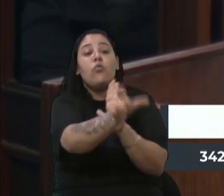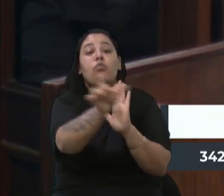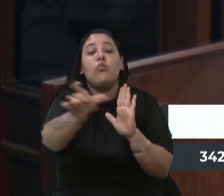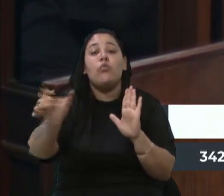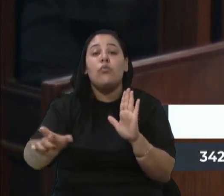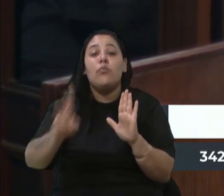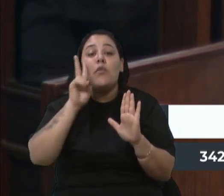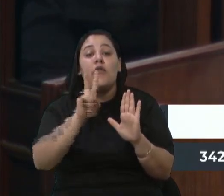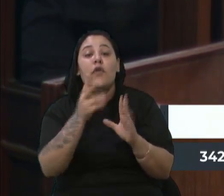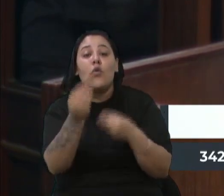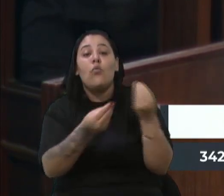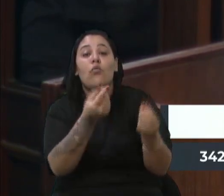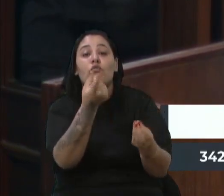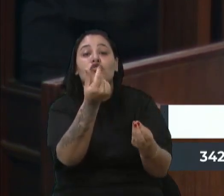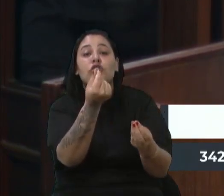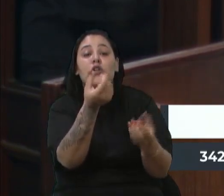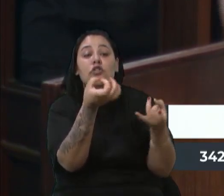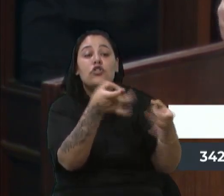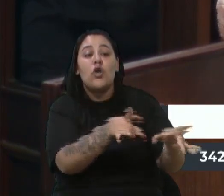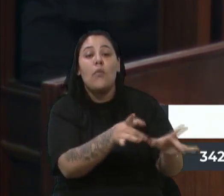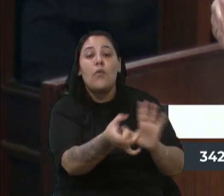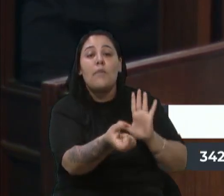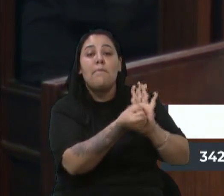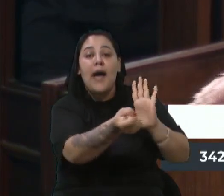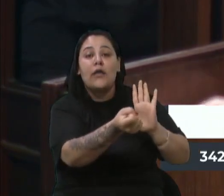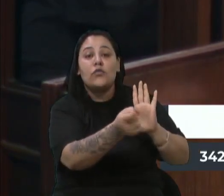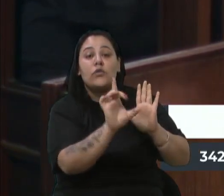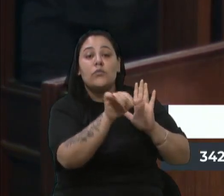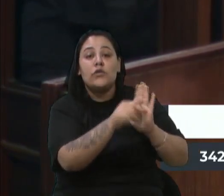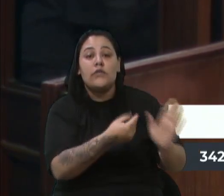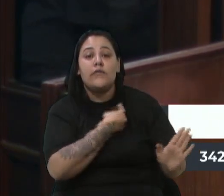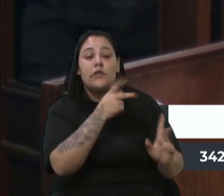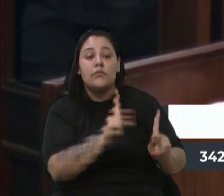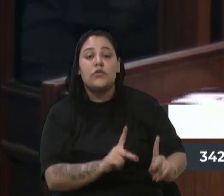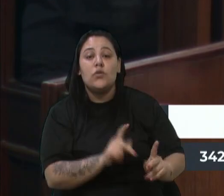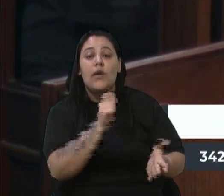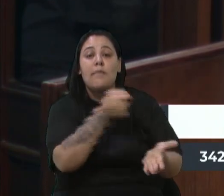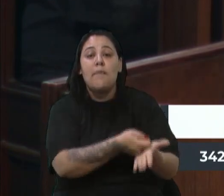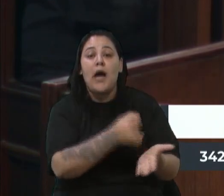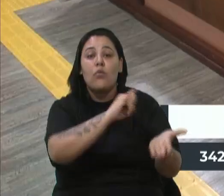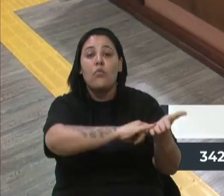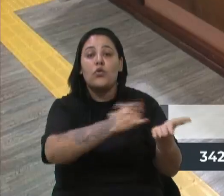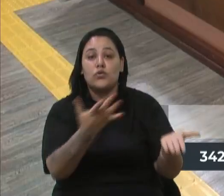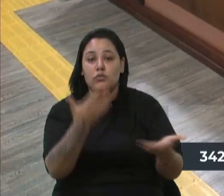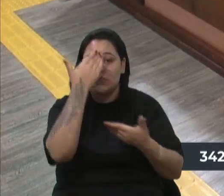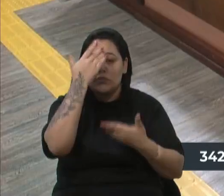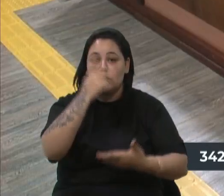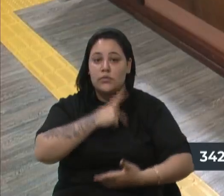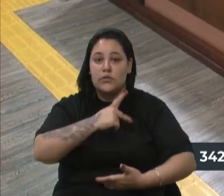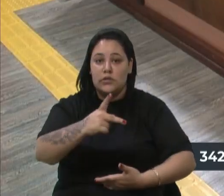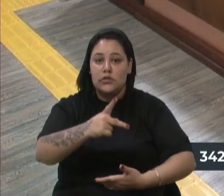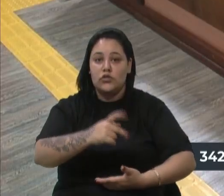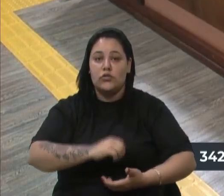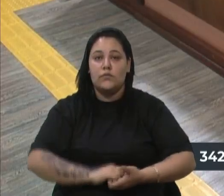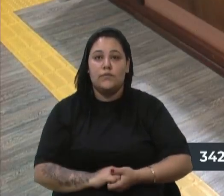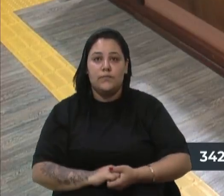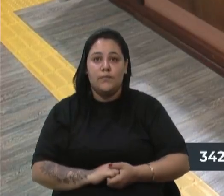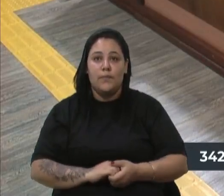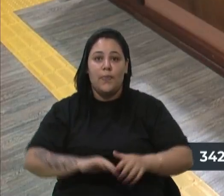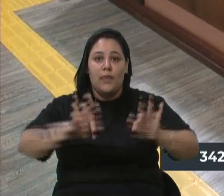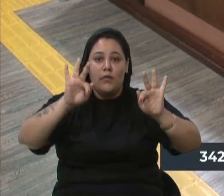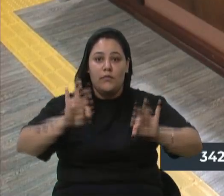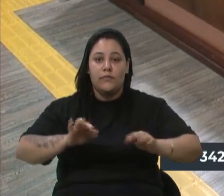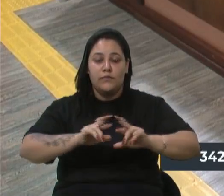esta economia para o impacto no bolso do contribuinte. Muito obrigado, senhor presidente. Obrigado. Encerrado o grande